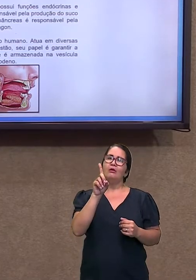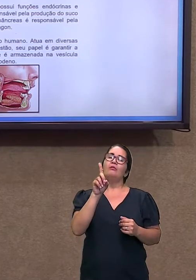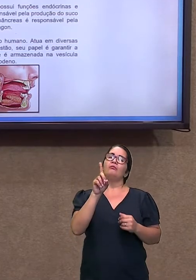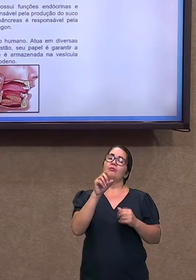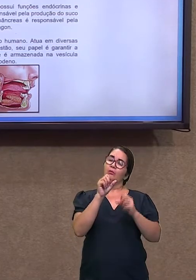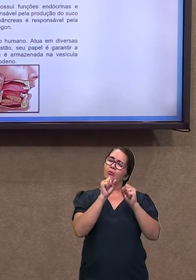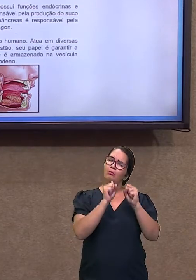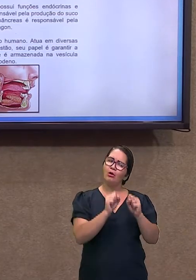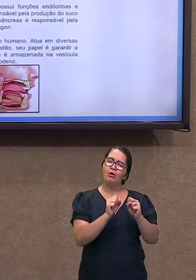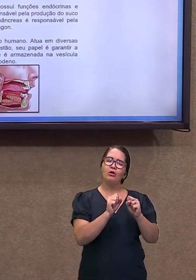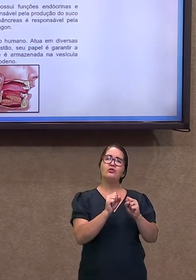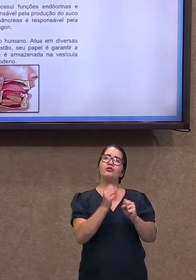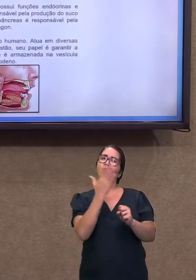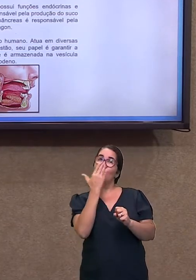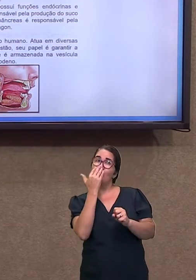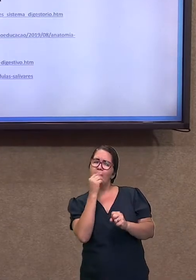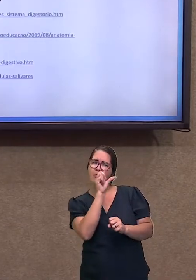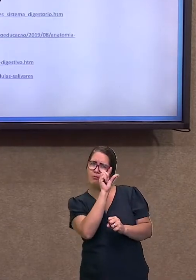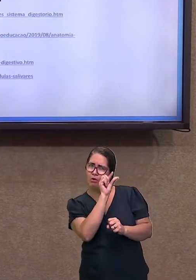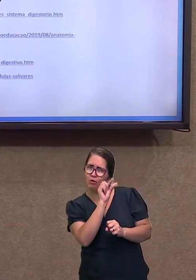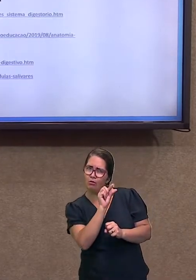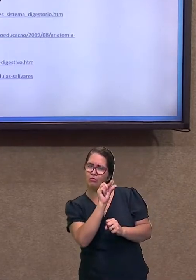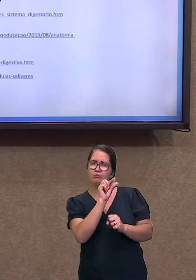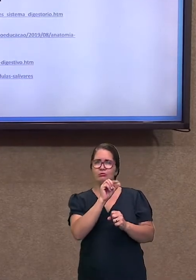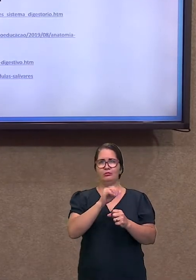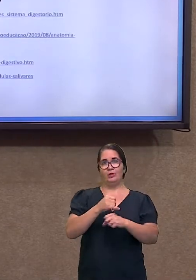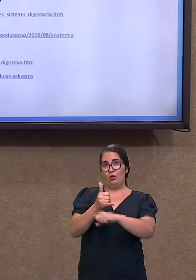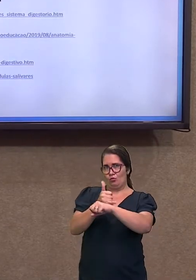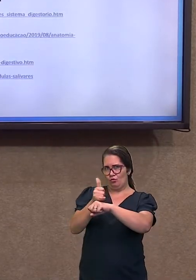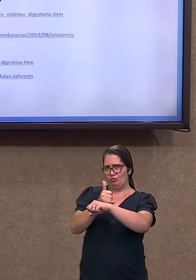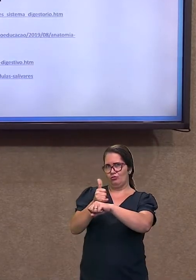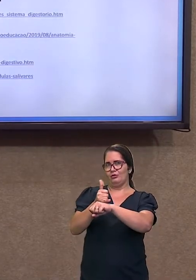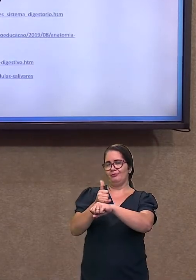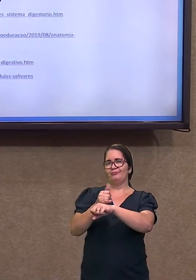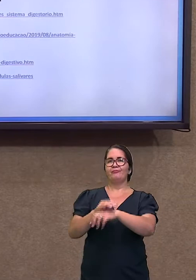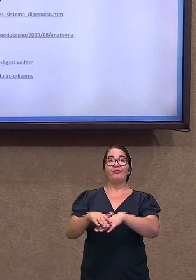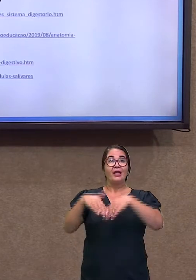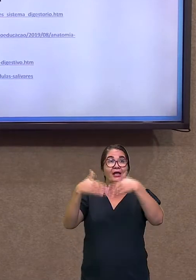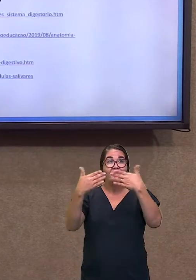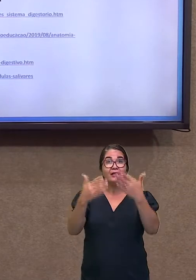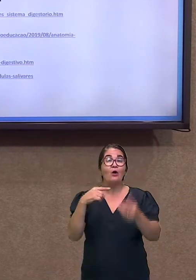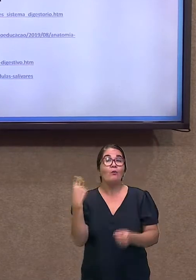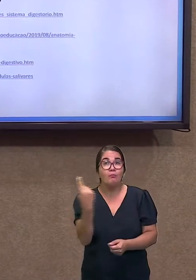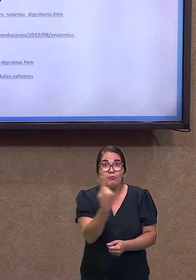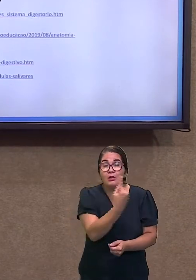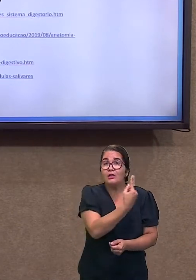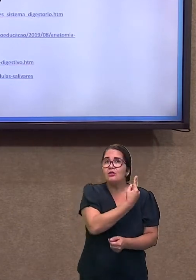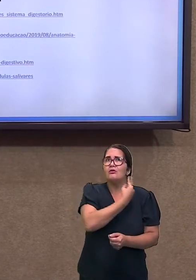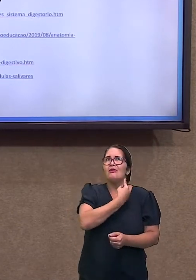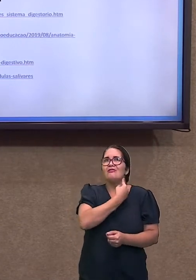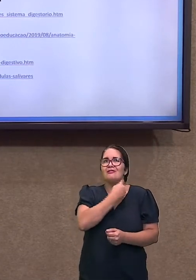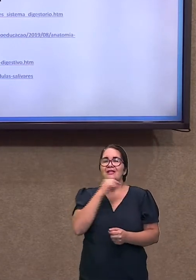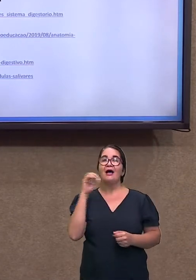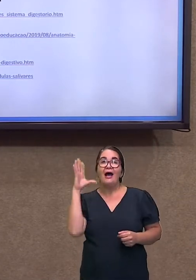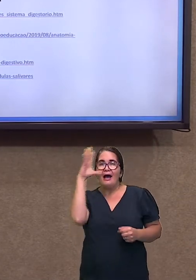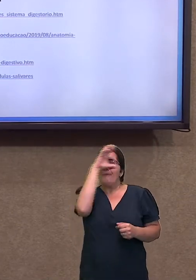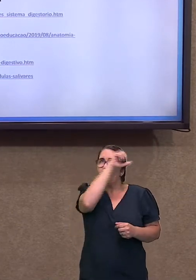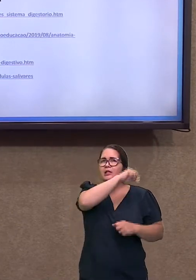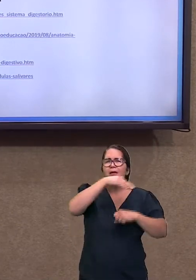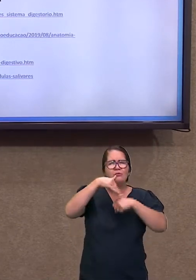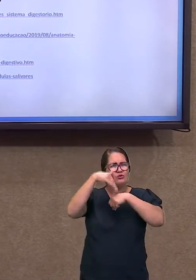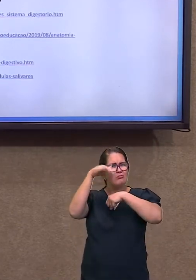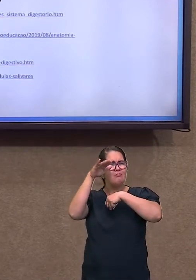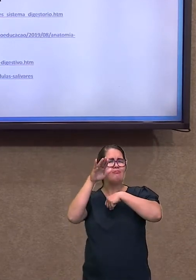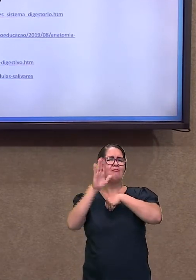que não seja em excesso. Bom, para que a gente consiga compreender mais um pouquinho de como funciona